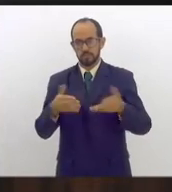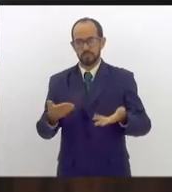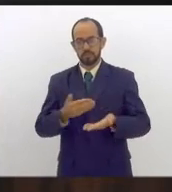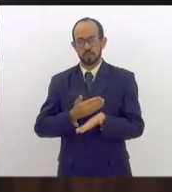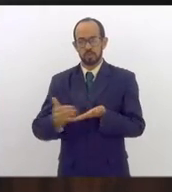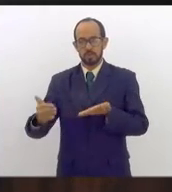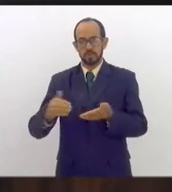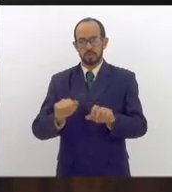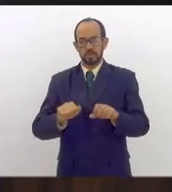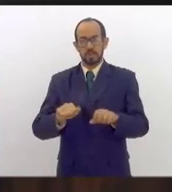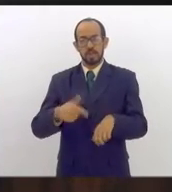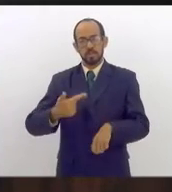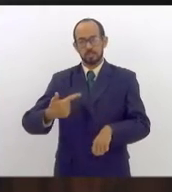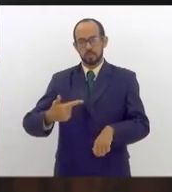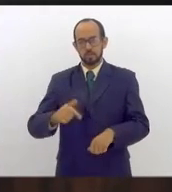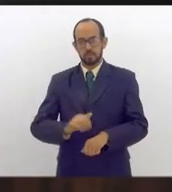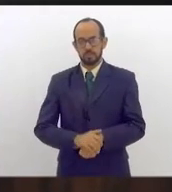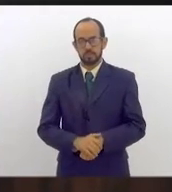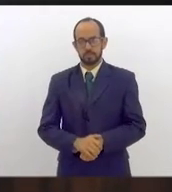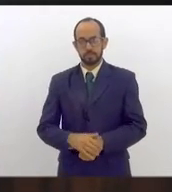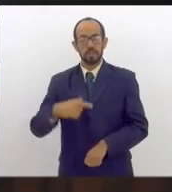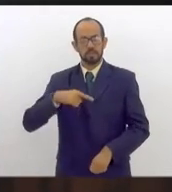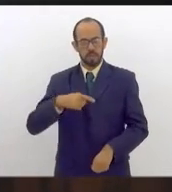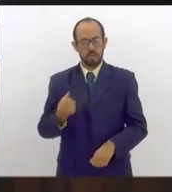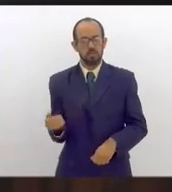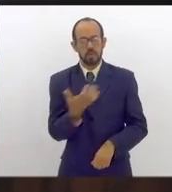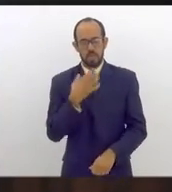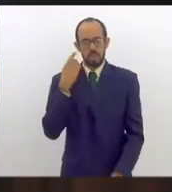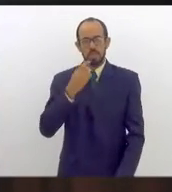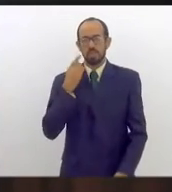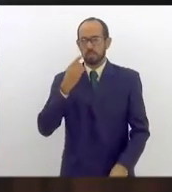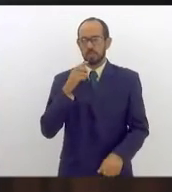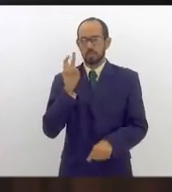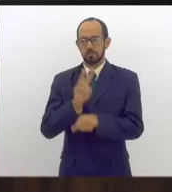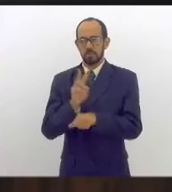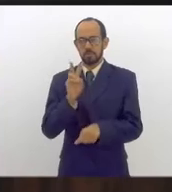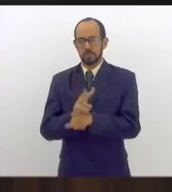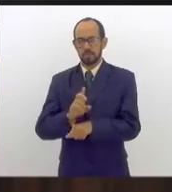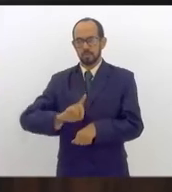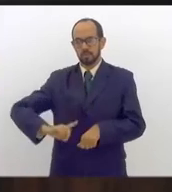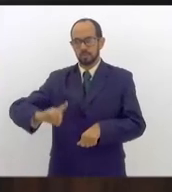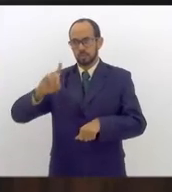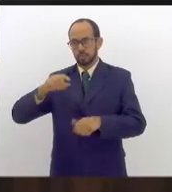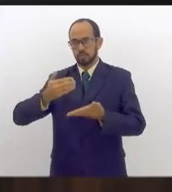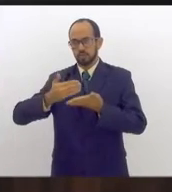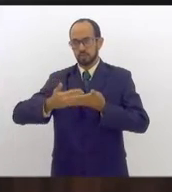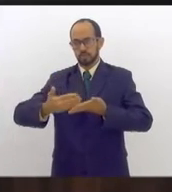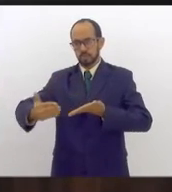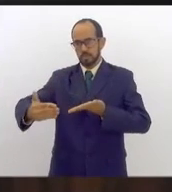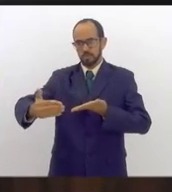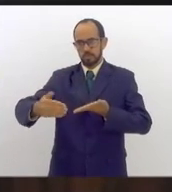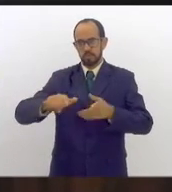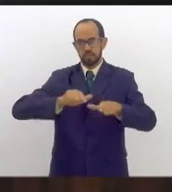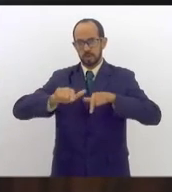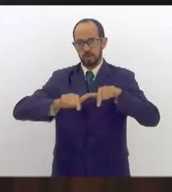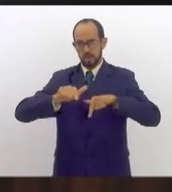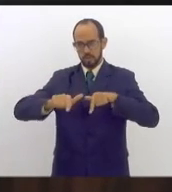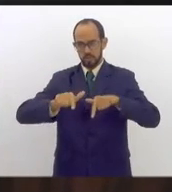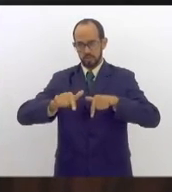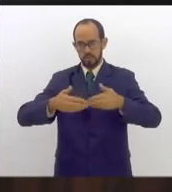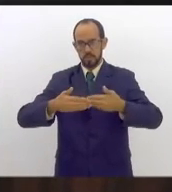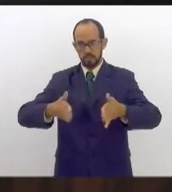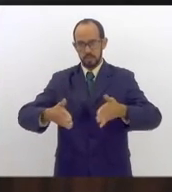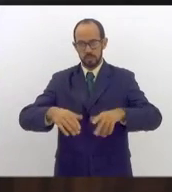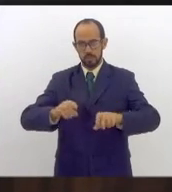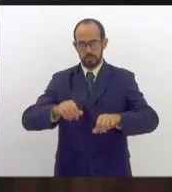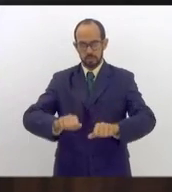passa-se à segunda. Havendo um número legal e sob a proteção de Deus, iniciamos os nossos trabalhos. Está aberta a sessão. A presidência convida a